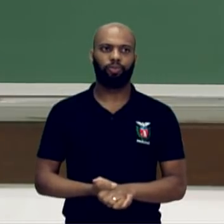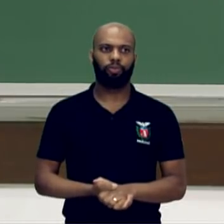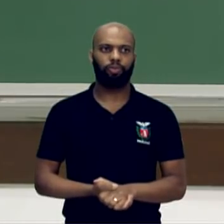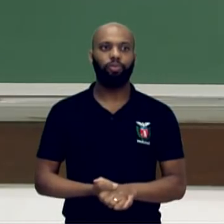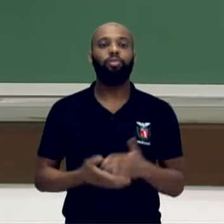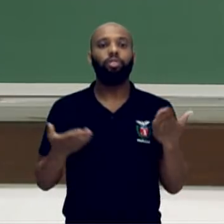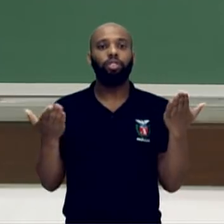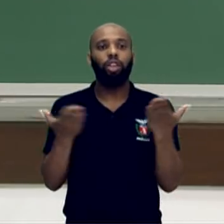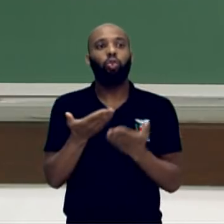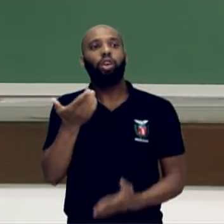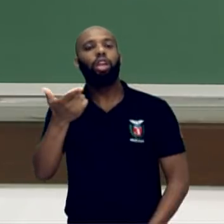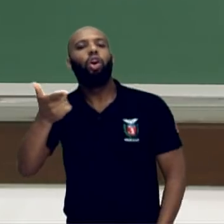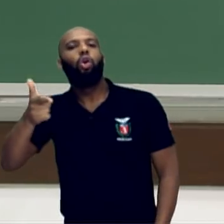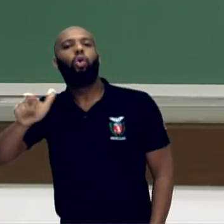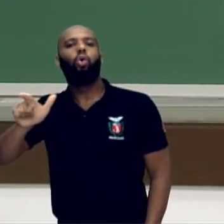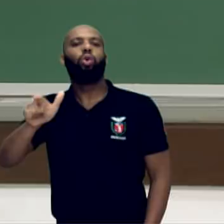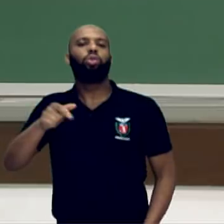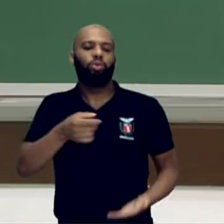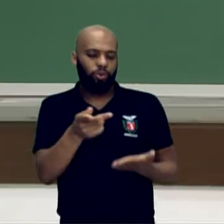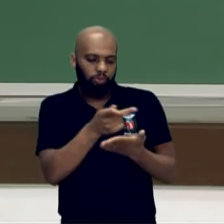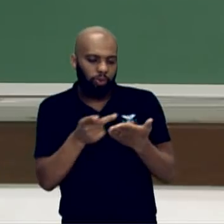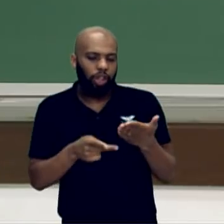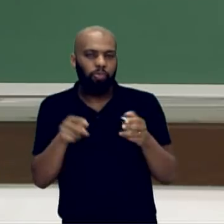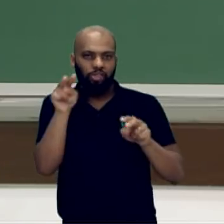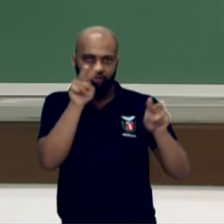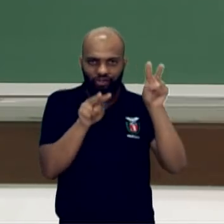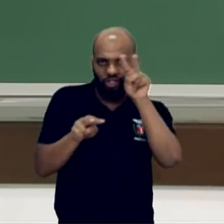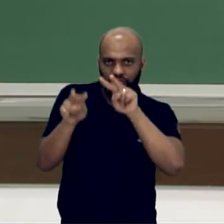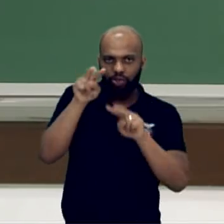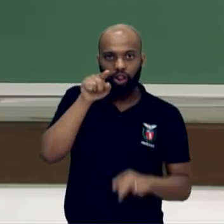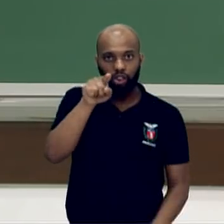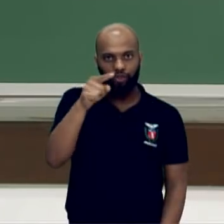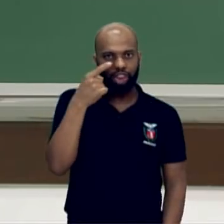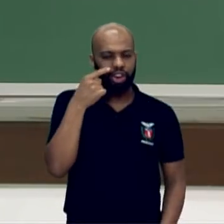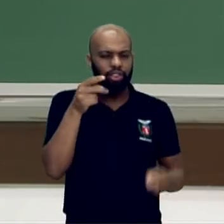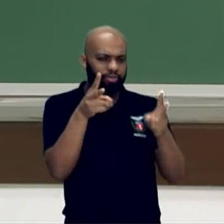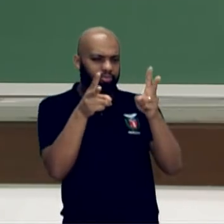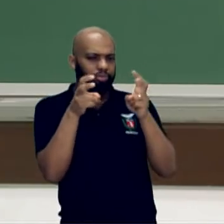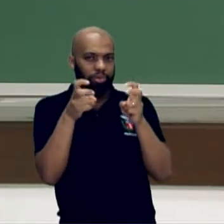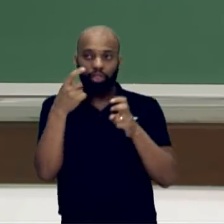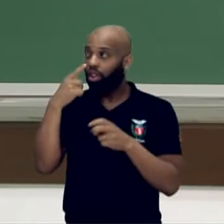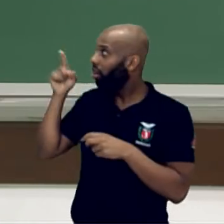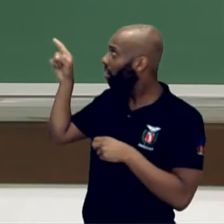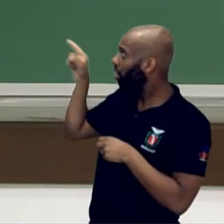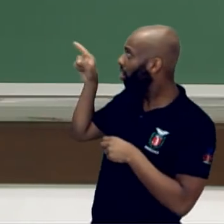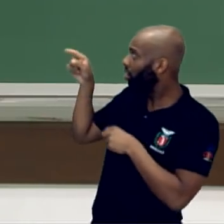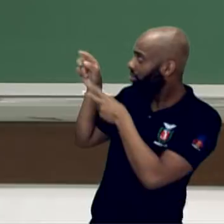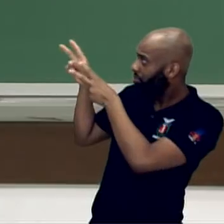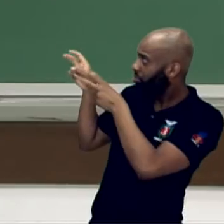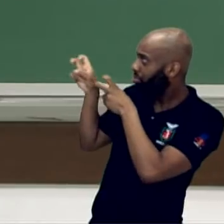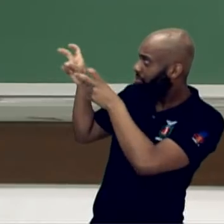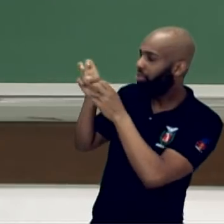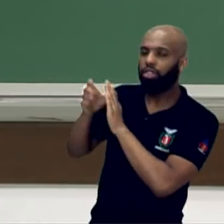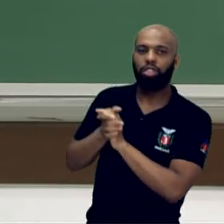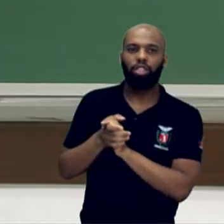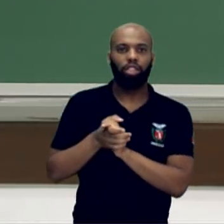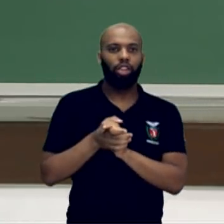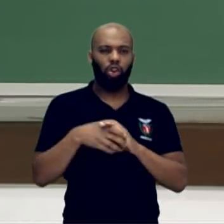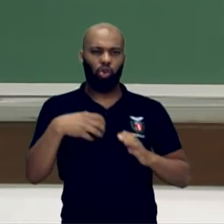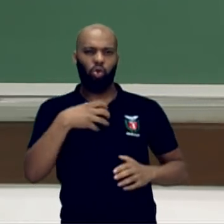Mais um poema visual para vocês aqui. E aqui eu quero que vocês observem bem aquilo que eu disse sobre